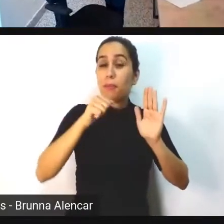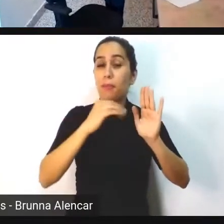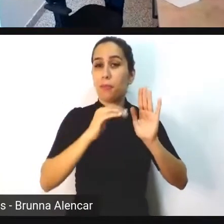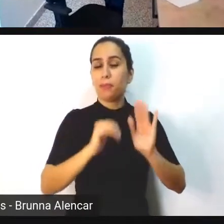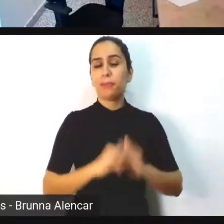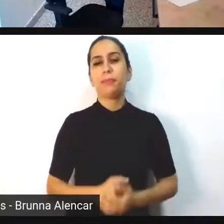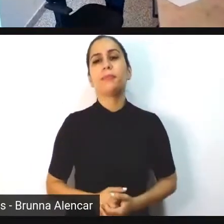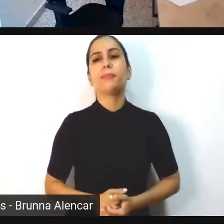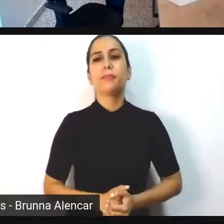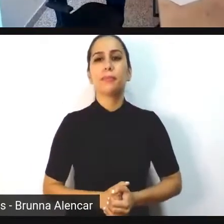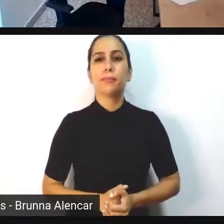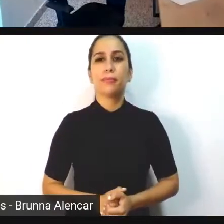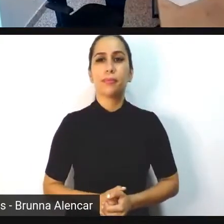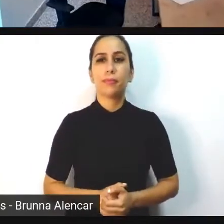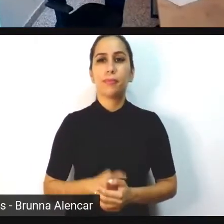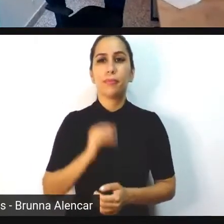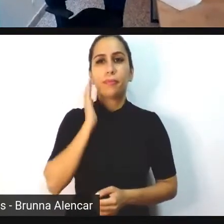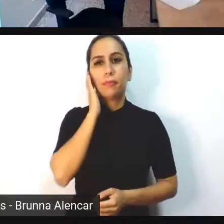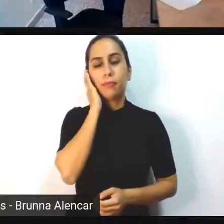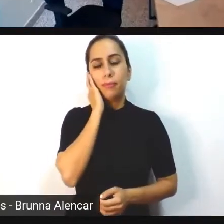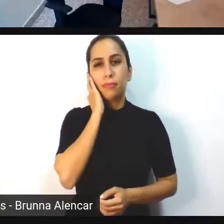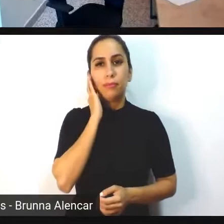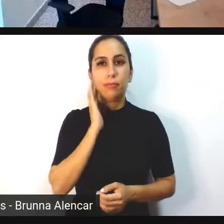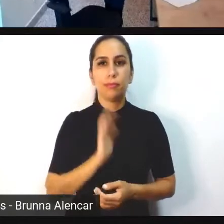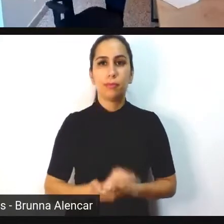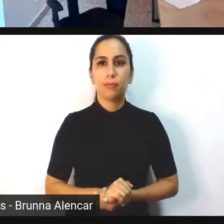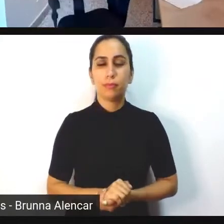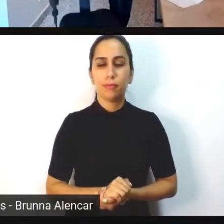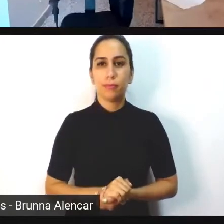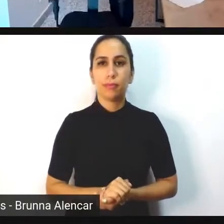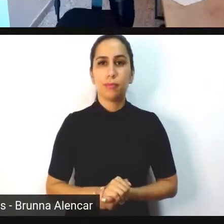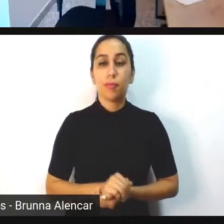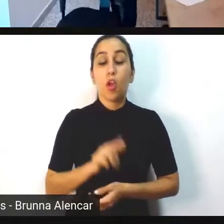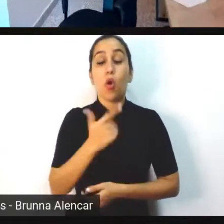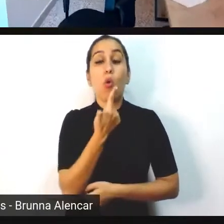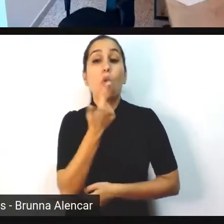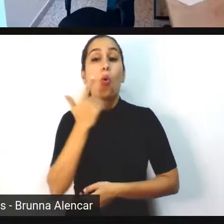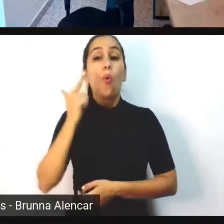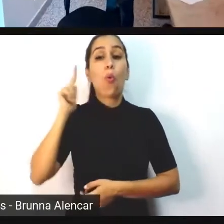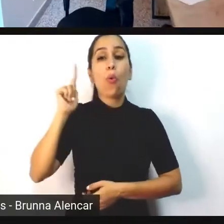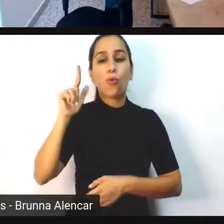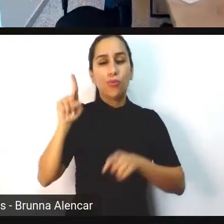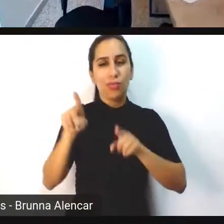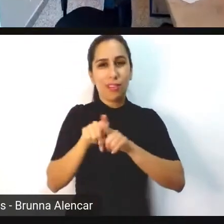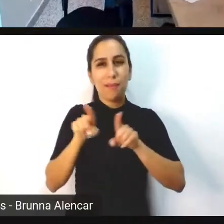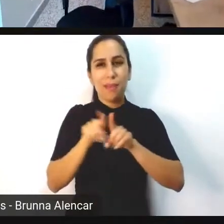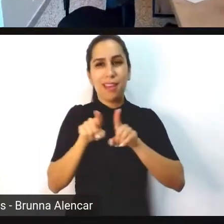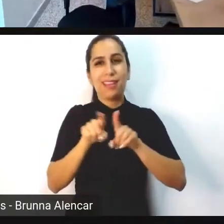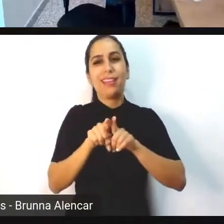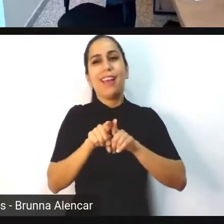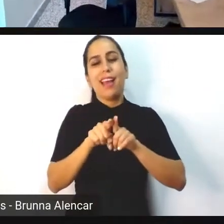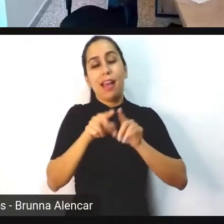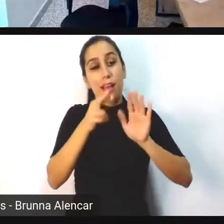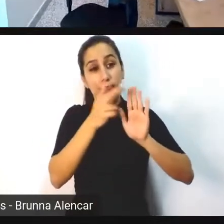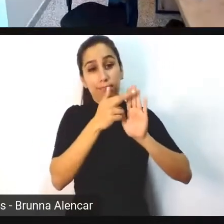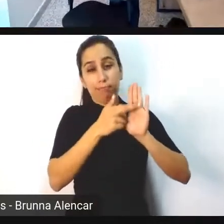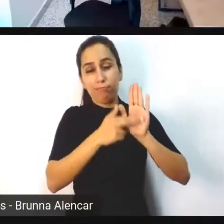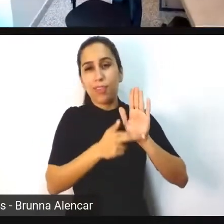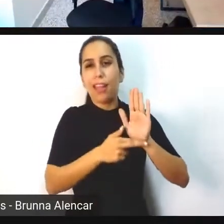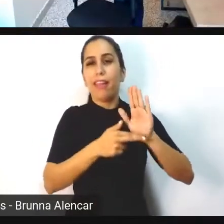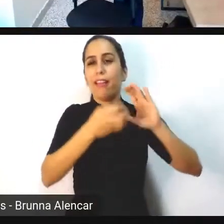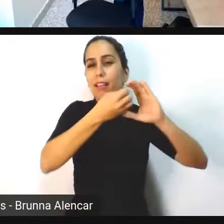Então, tem essa altura. Outro ajuste que não pode faltar é aqui com relação à altura do